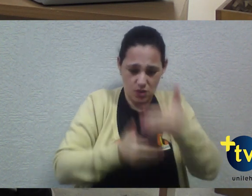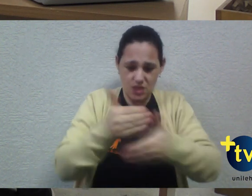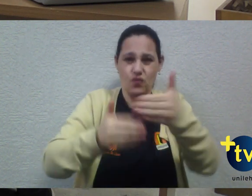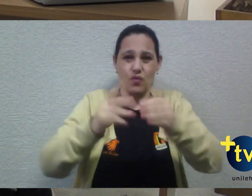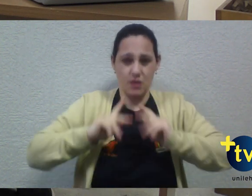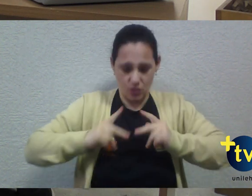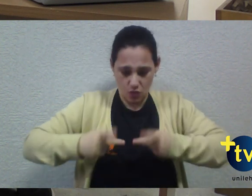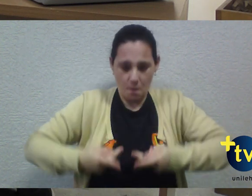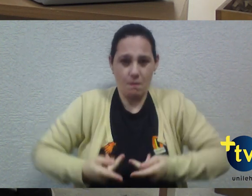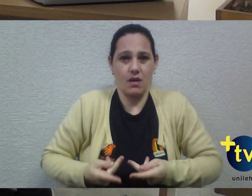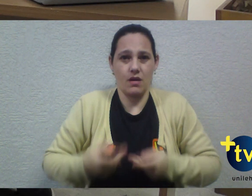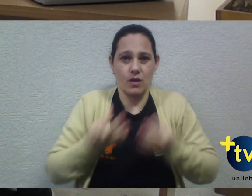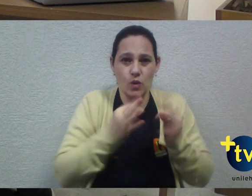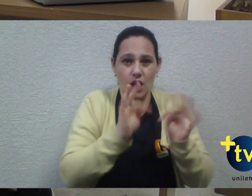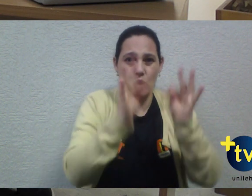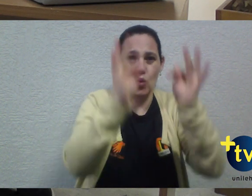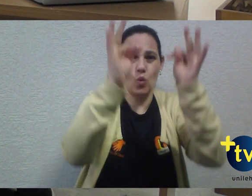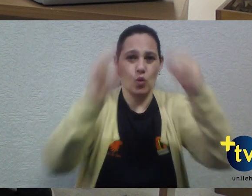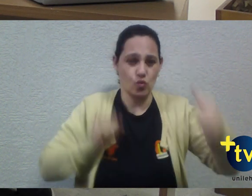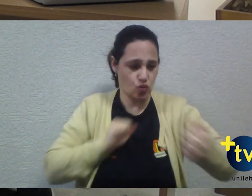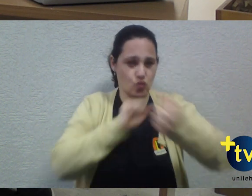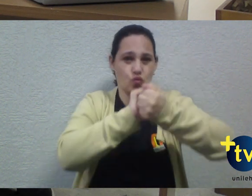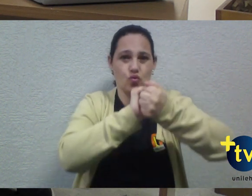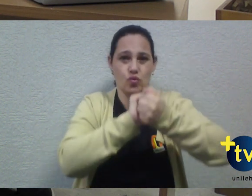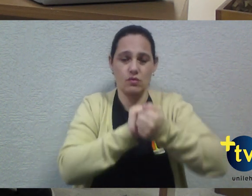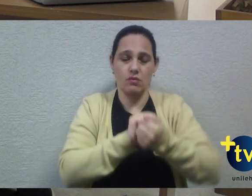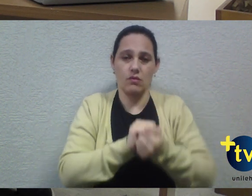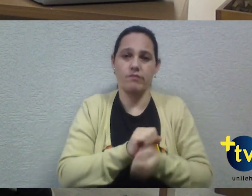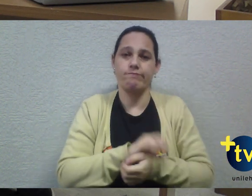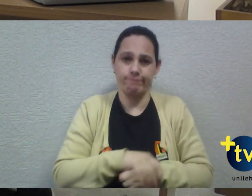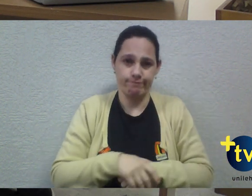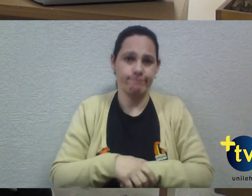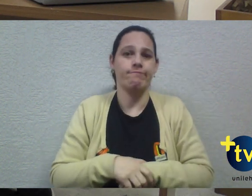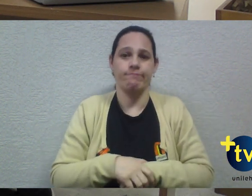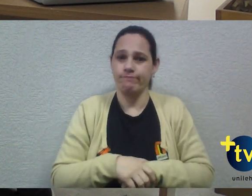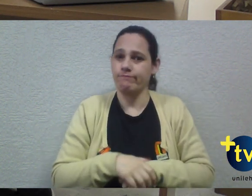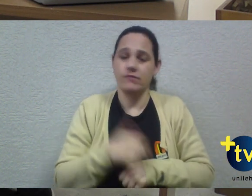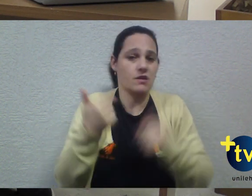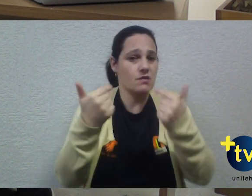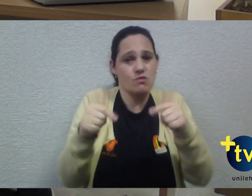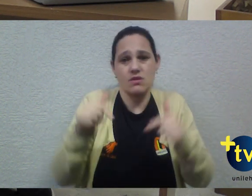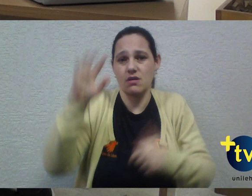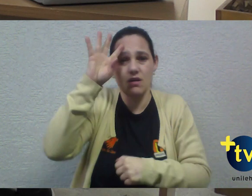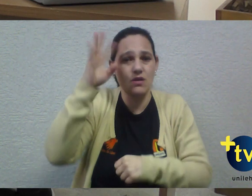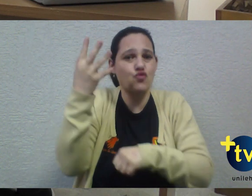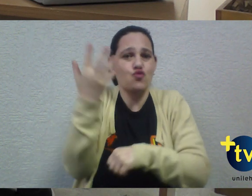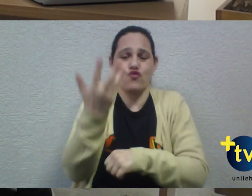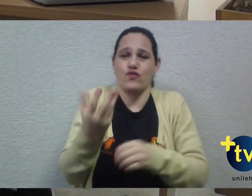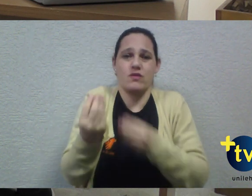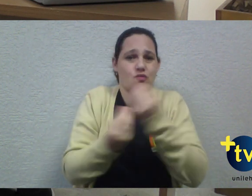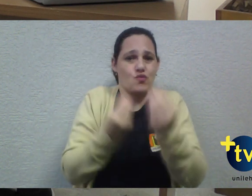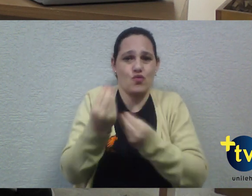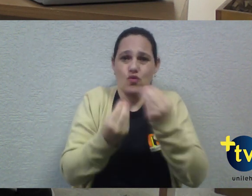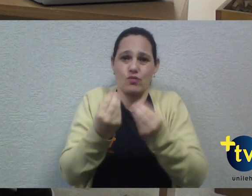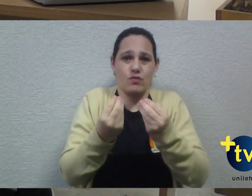do desenvolvimento humano e tecnológico, sem essa parceria, sem esse meio de implementação, vai ficar cada vez mais inviável a